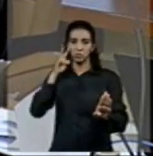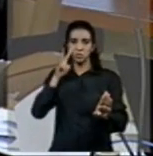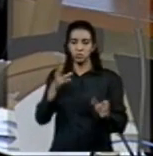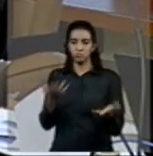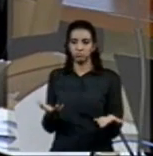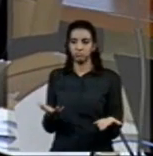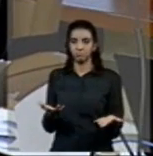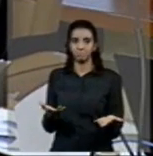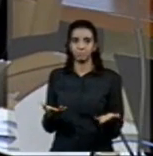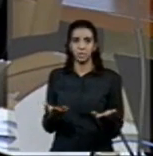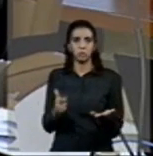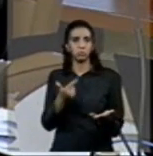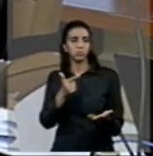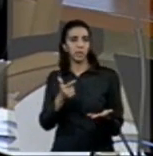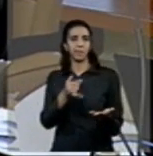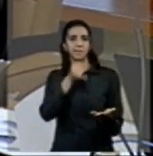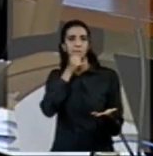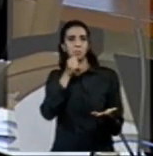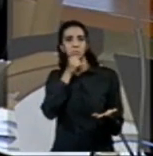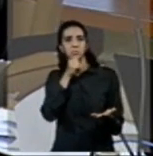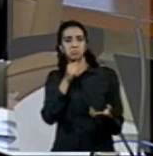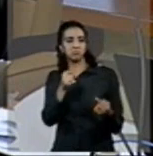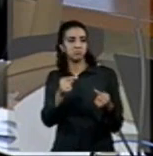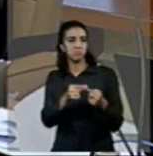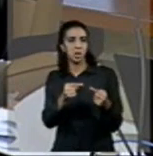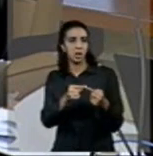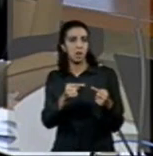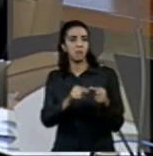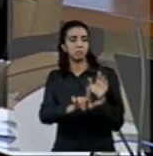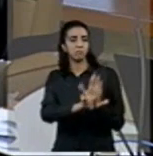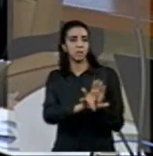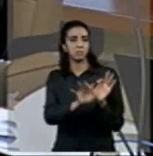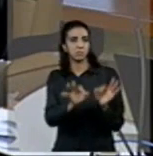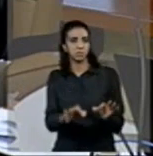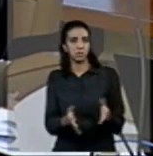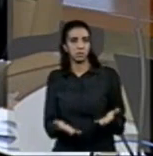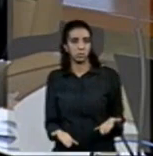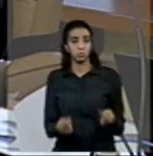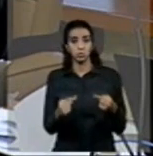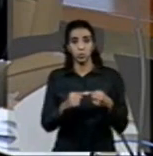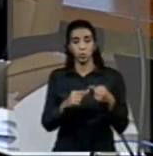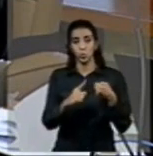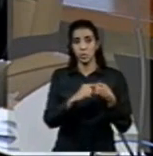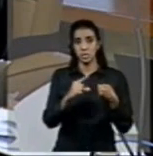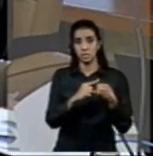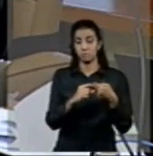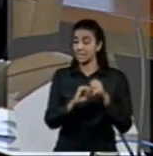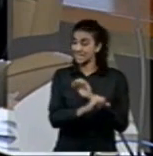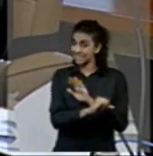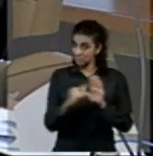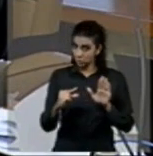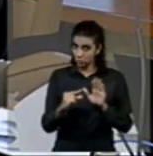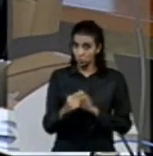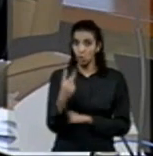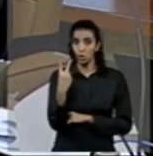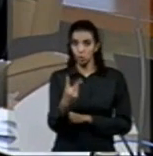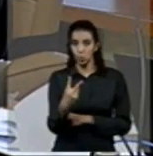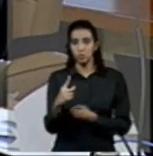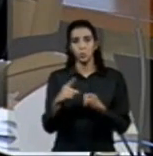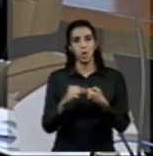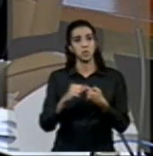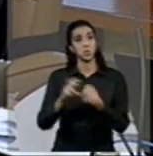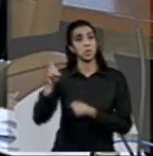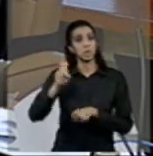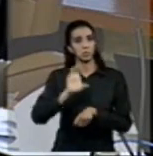incompatibilidade com o princípio ou preceito dali derivado e esculpido no inciso 2 do artigo 5º da